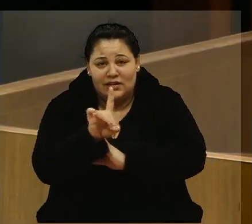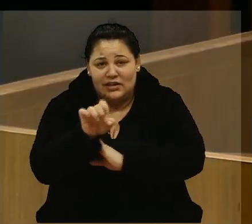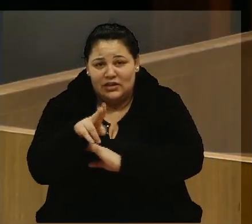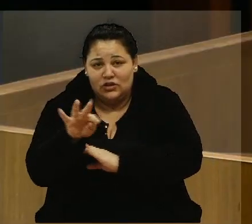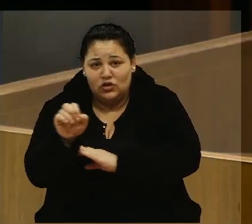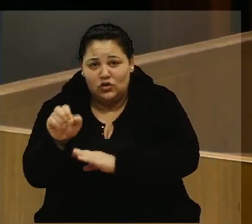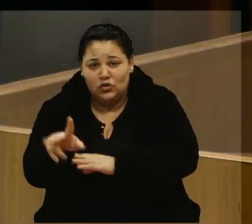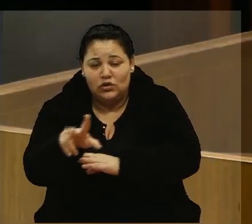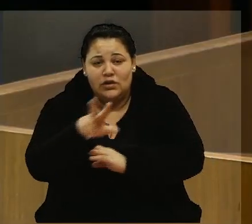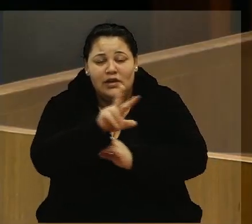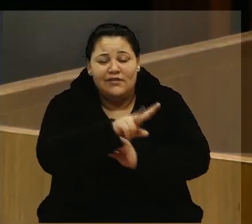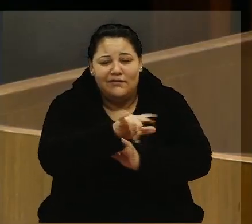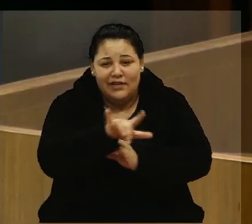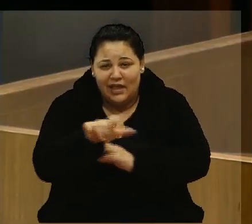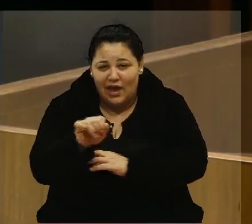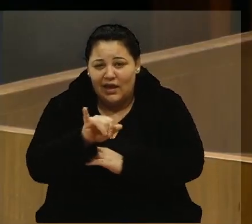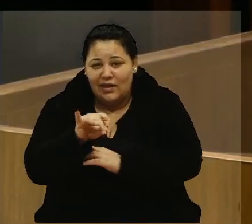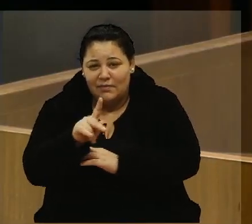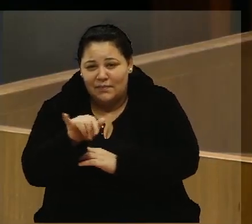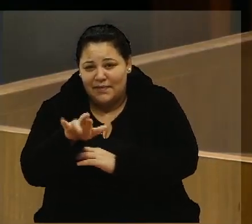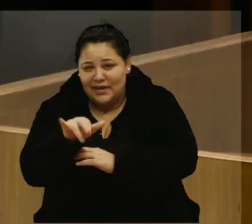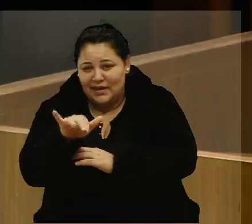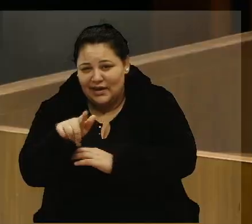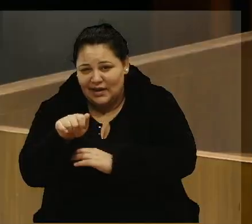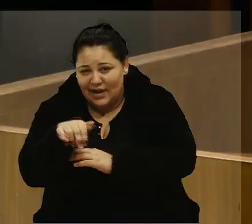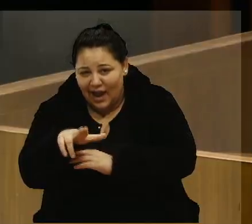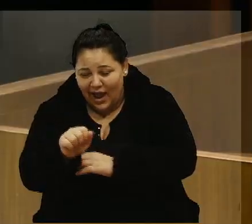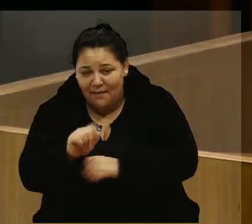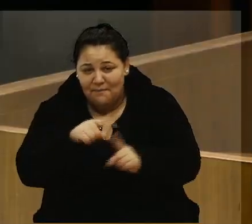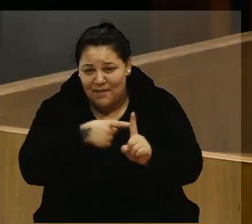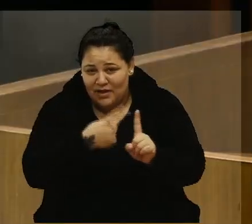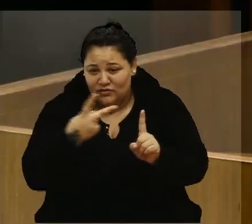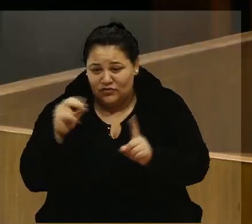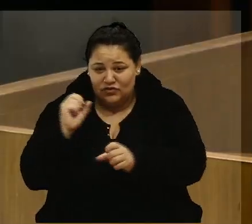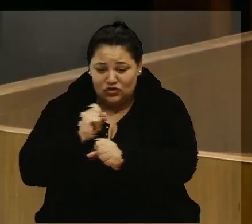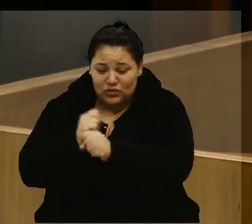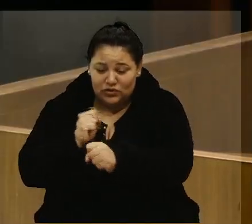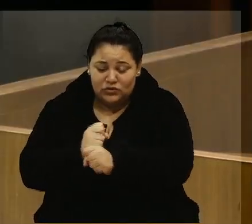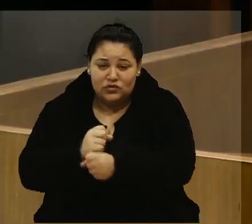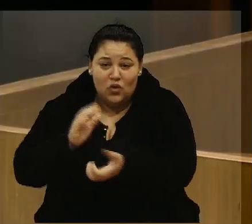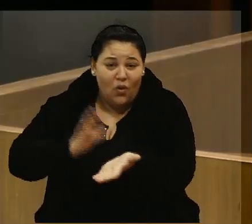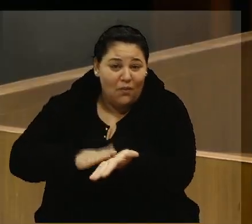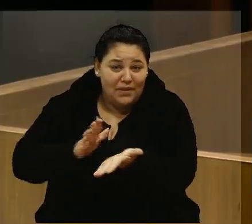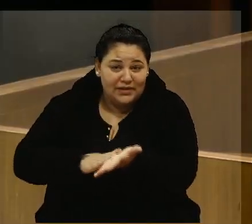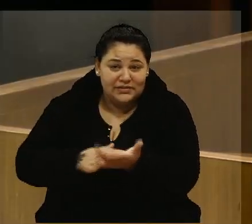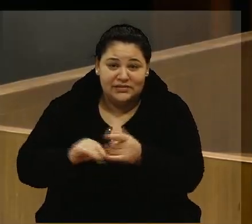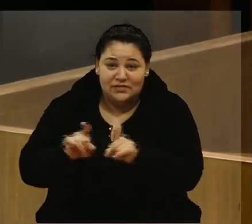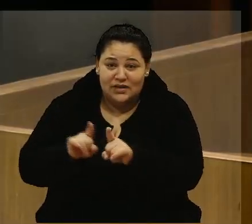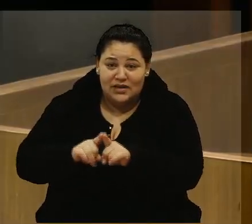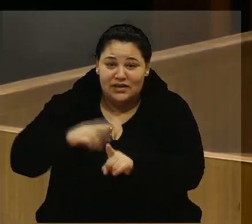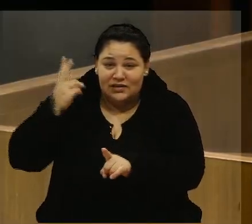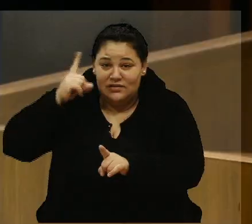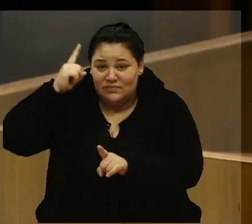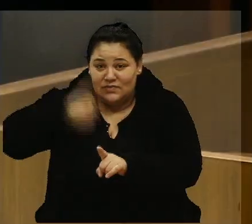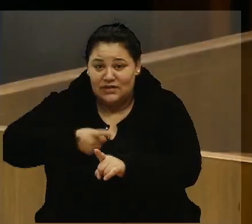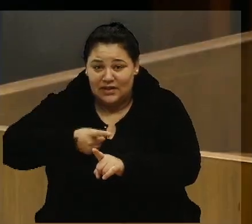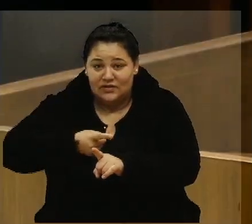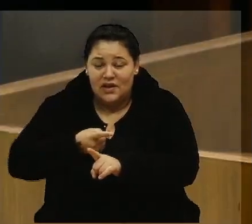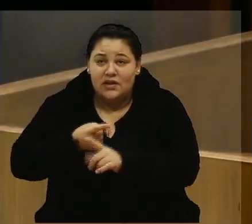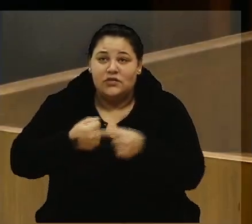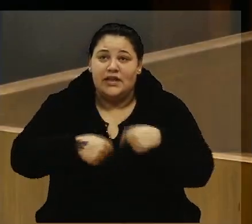de cobranças, desde quando eu era presidente do bairro, e nos meus 3 mandatos de vereadores, e agora,